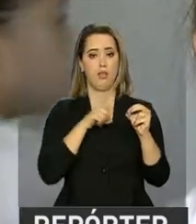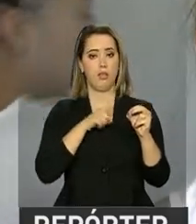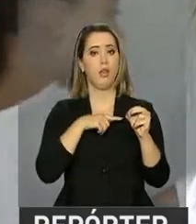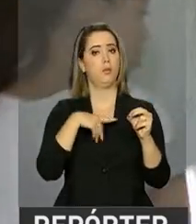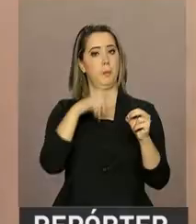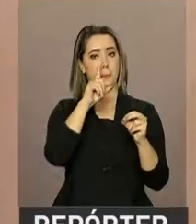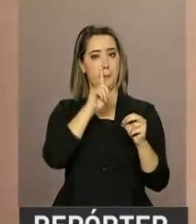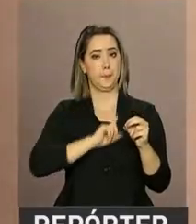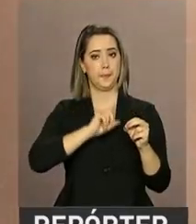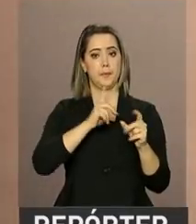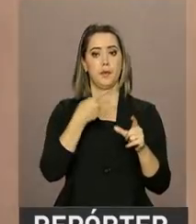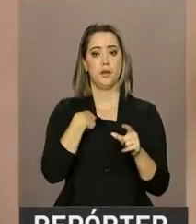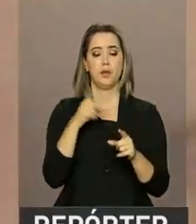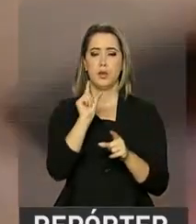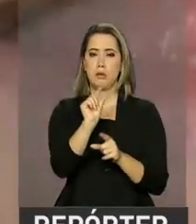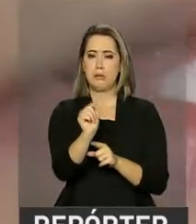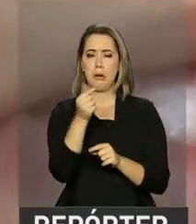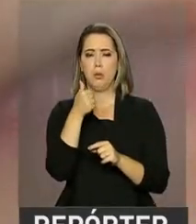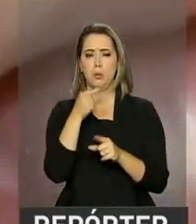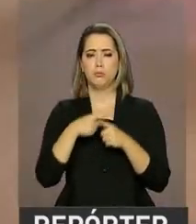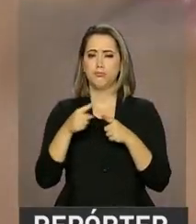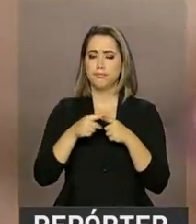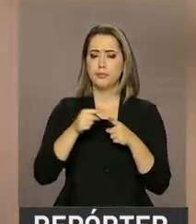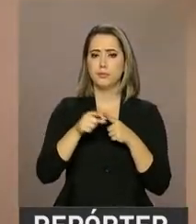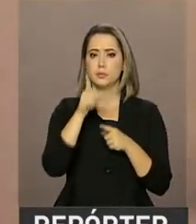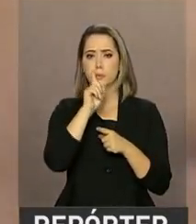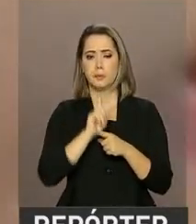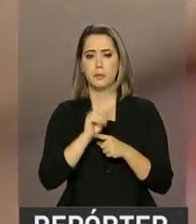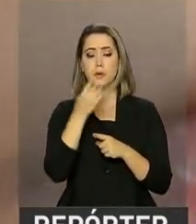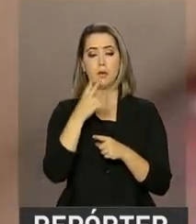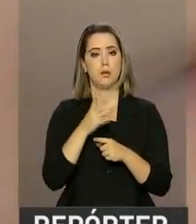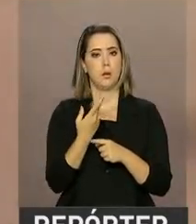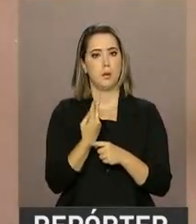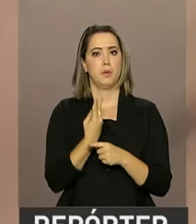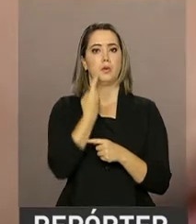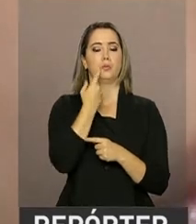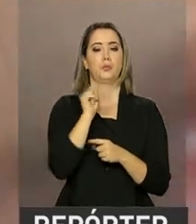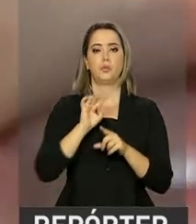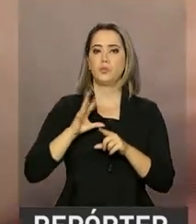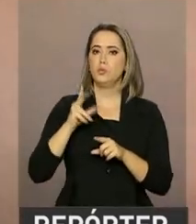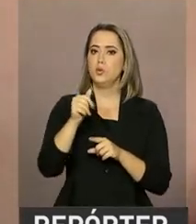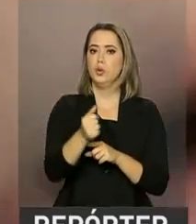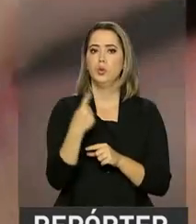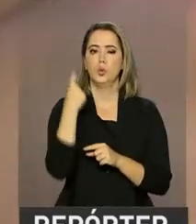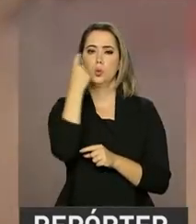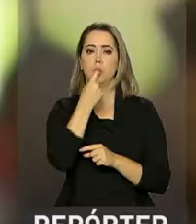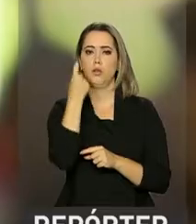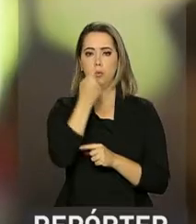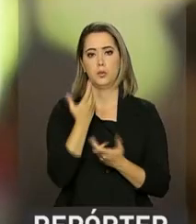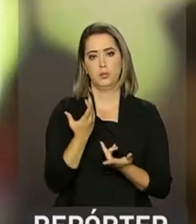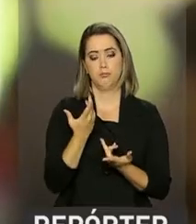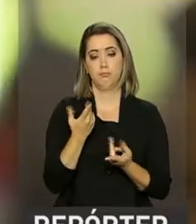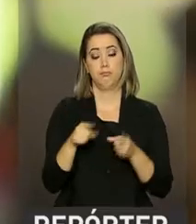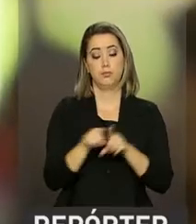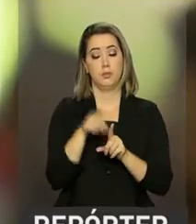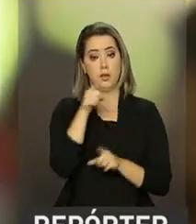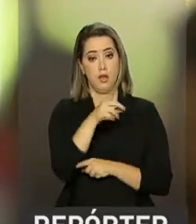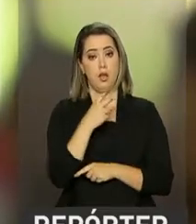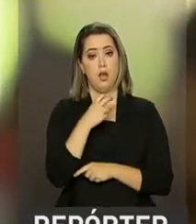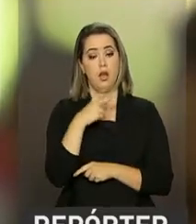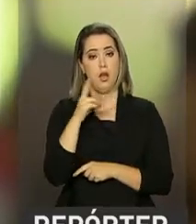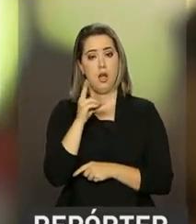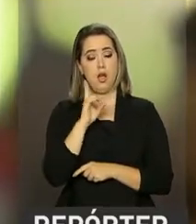leporino uma malformação que compromete o lábio a gengiva e todo o céu da boca avó de lohan e